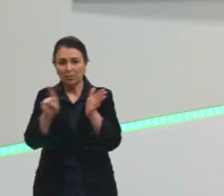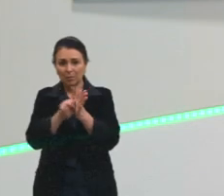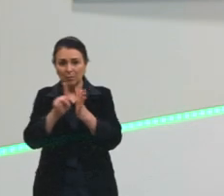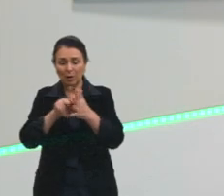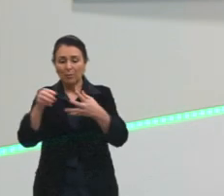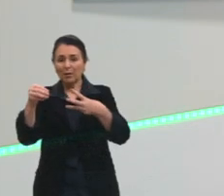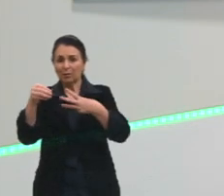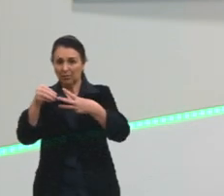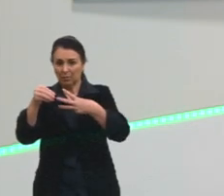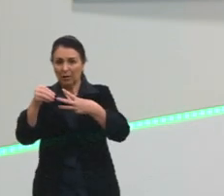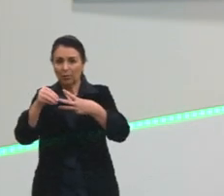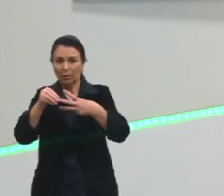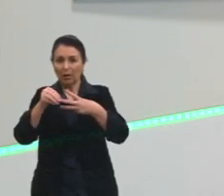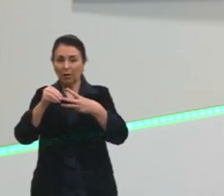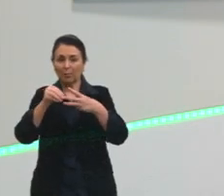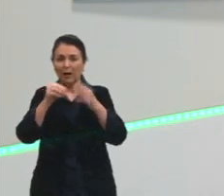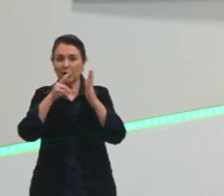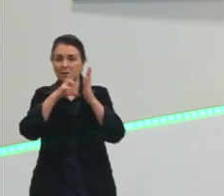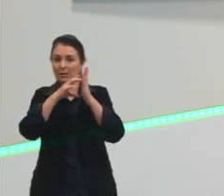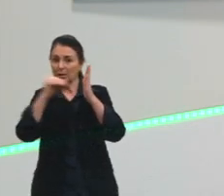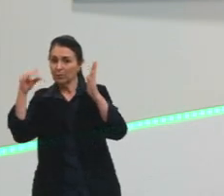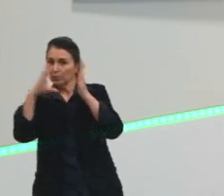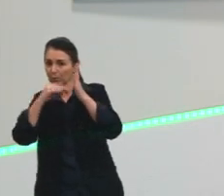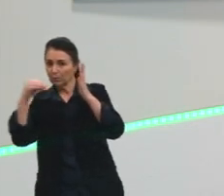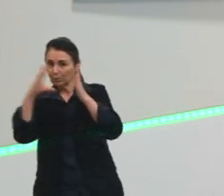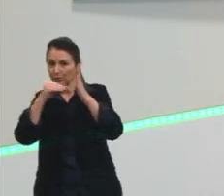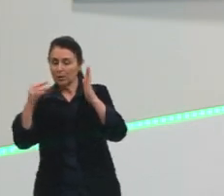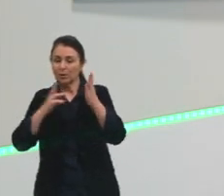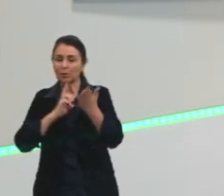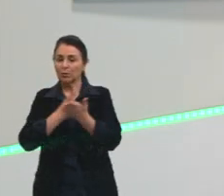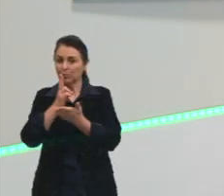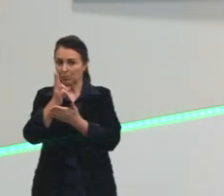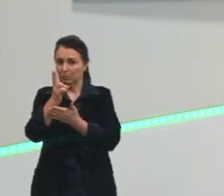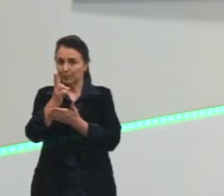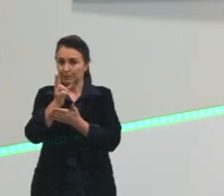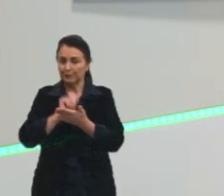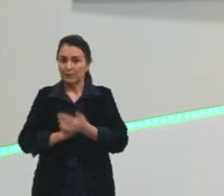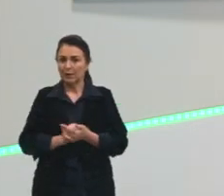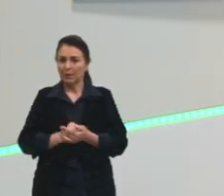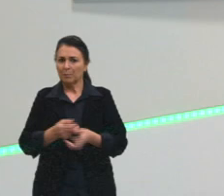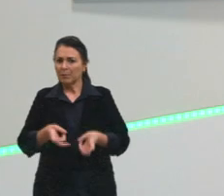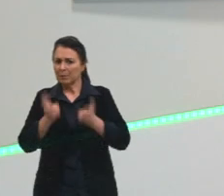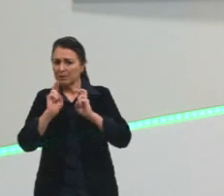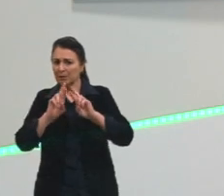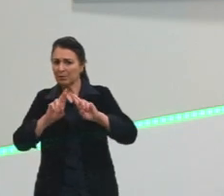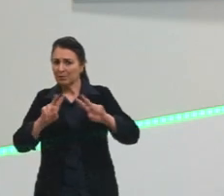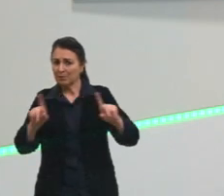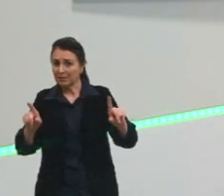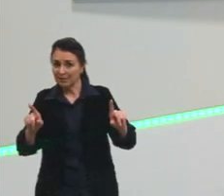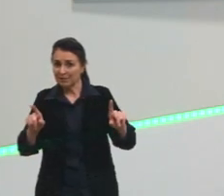para se reproduzir e manter o seu metabolismo se vira uma diferença ficou certinho aí